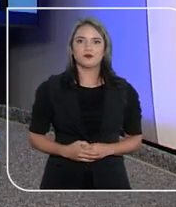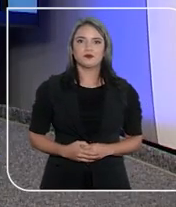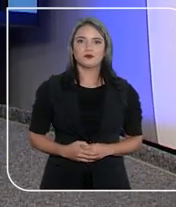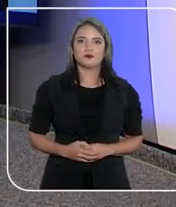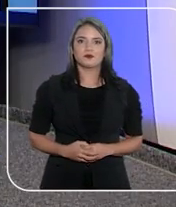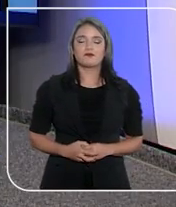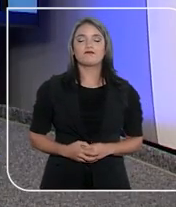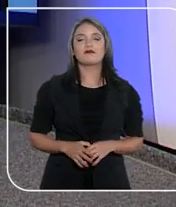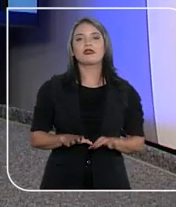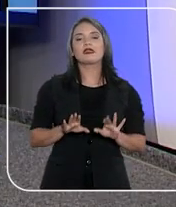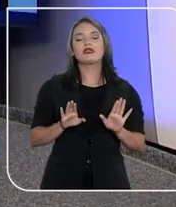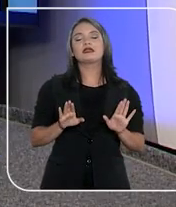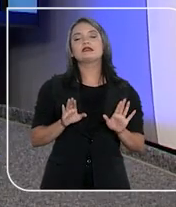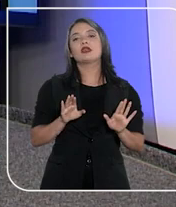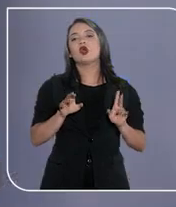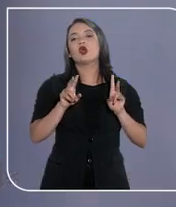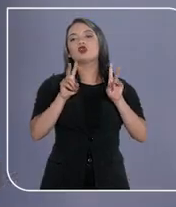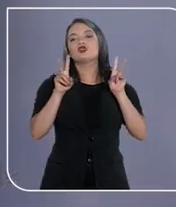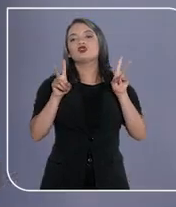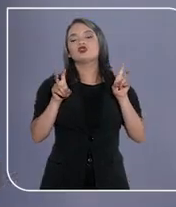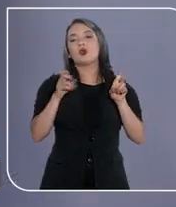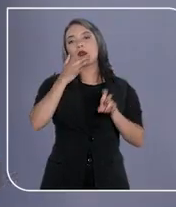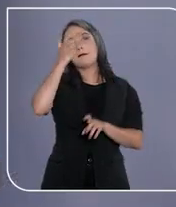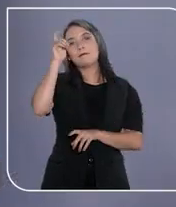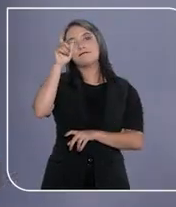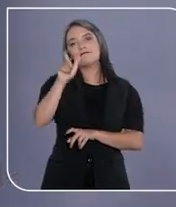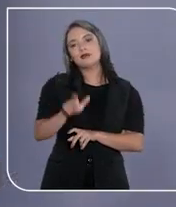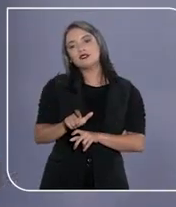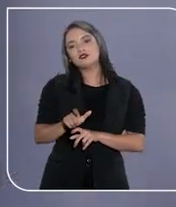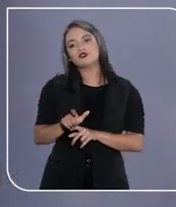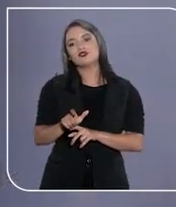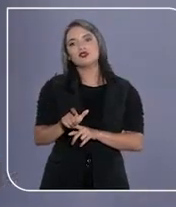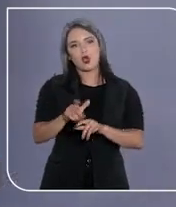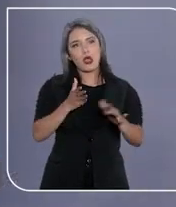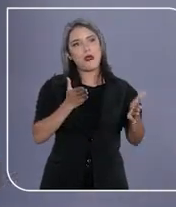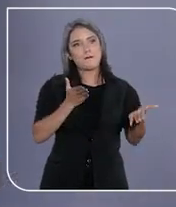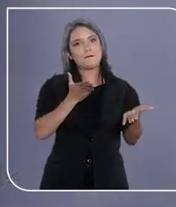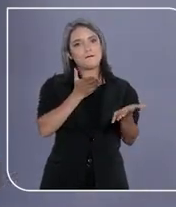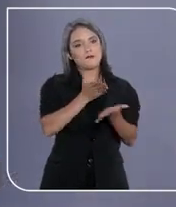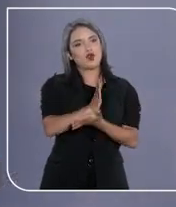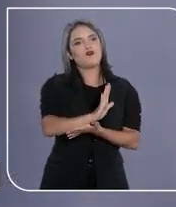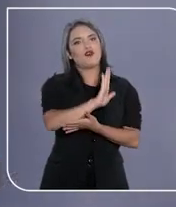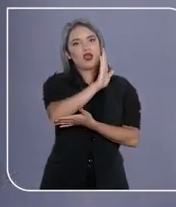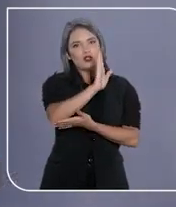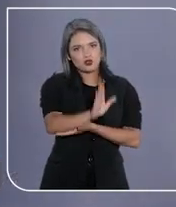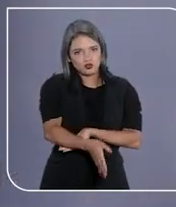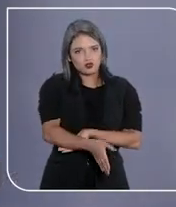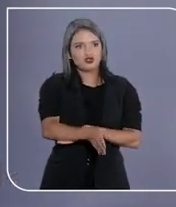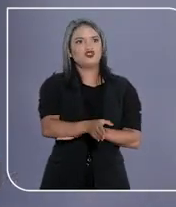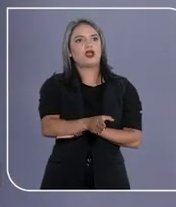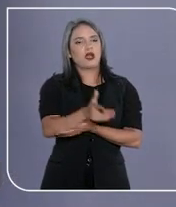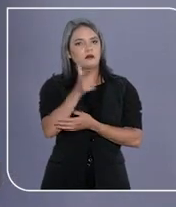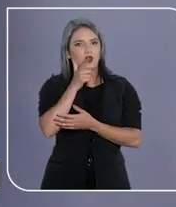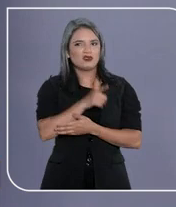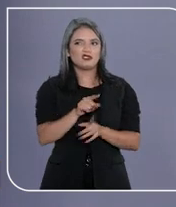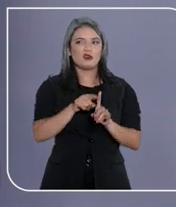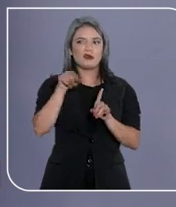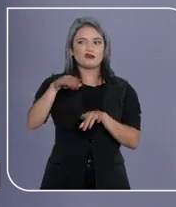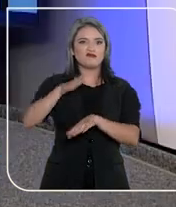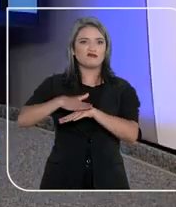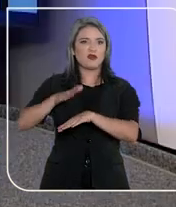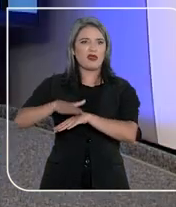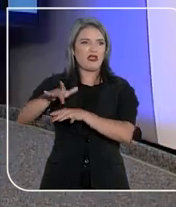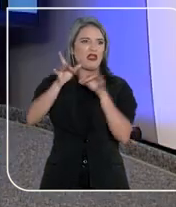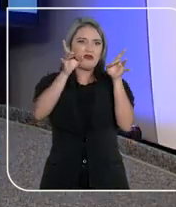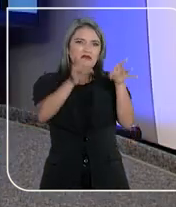Doutor Renan, com relação à desistência dos candidatos que são aprovados dentro do número de vagas, os seguintes nessa